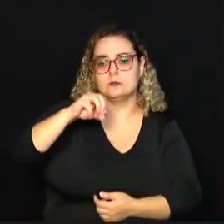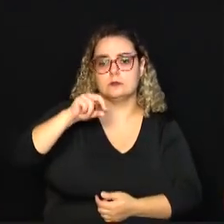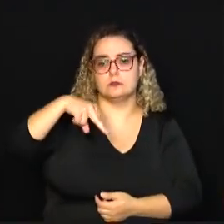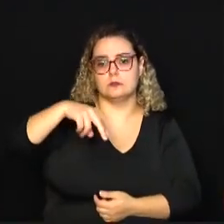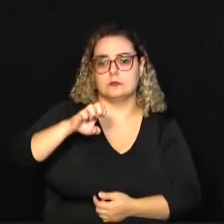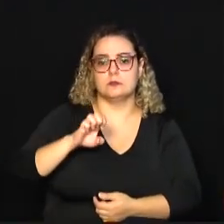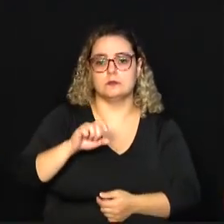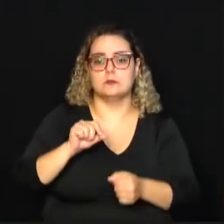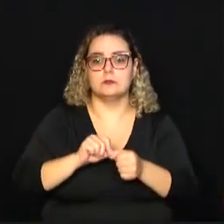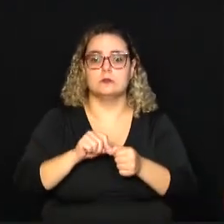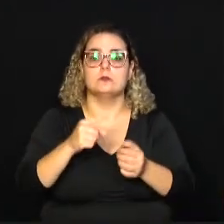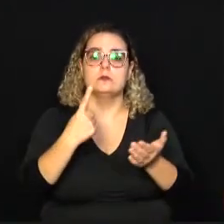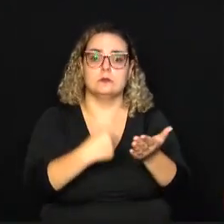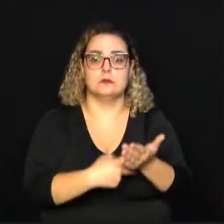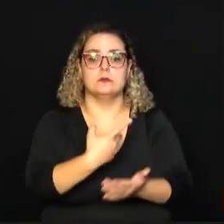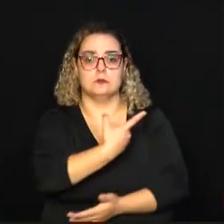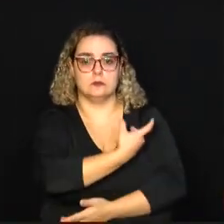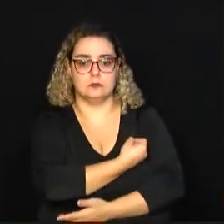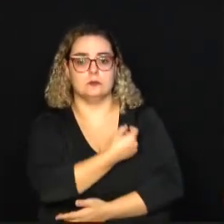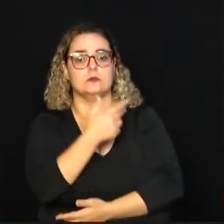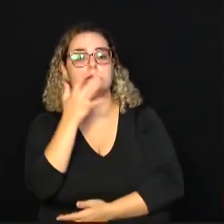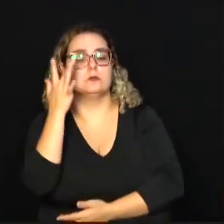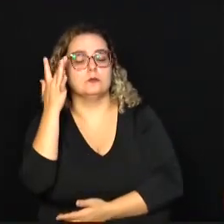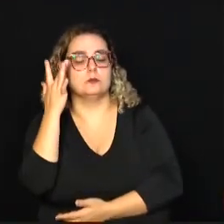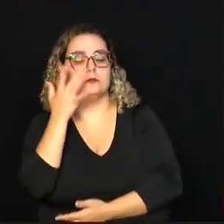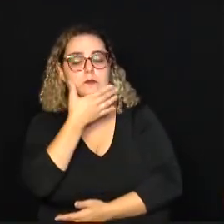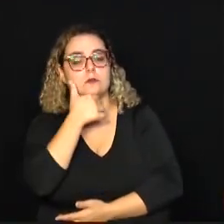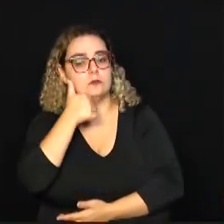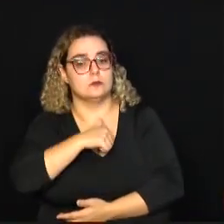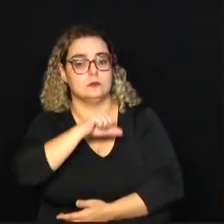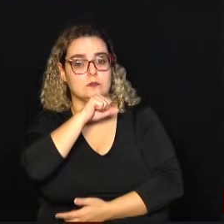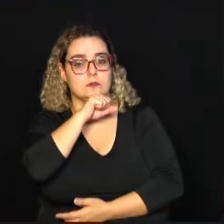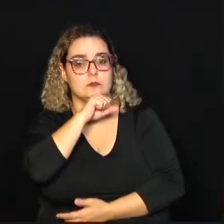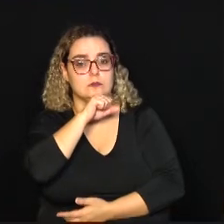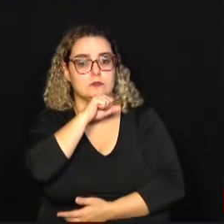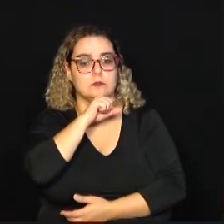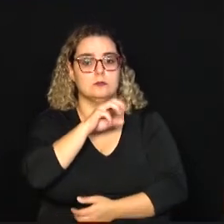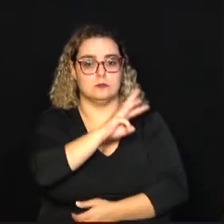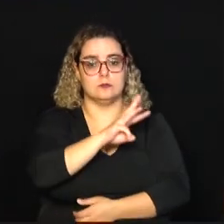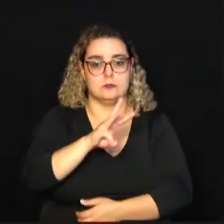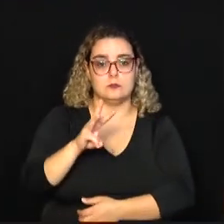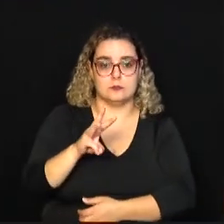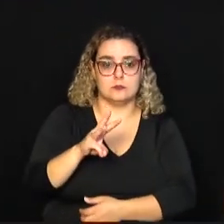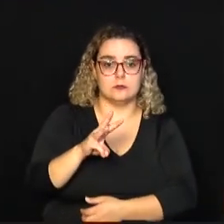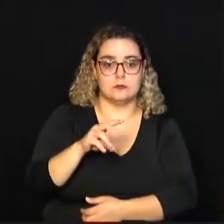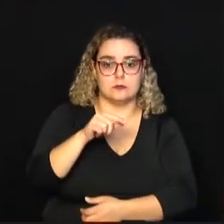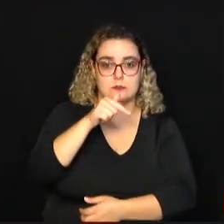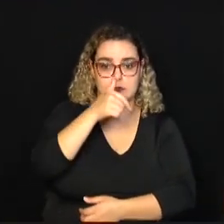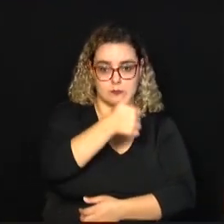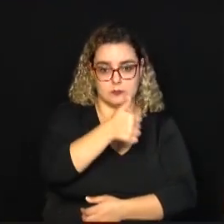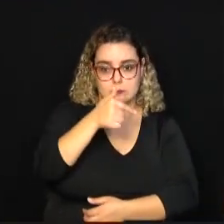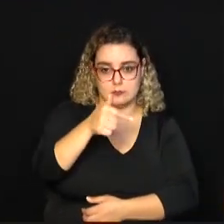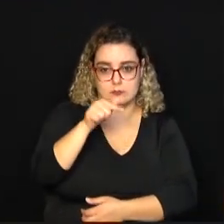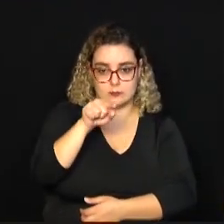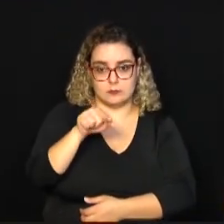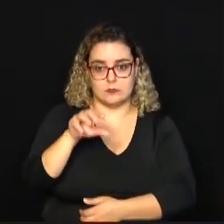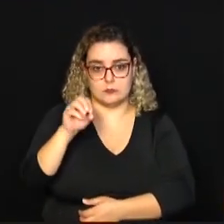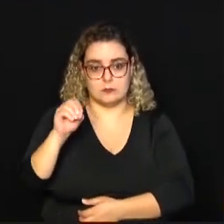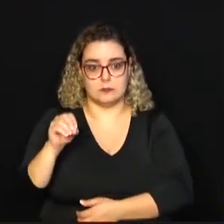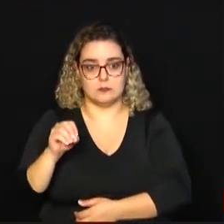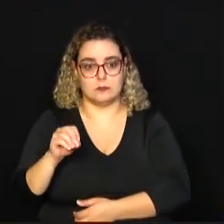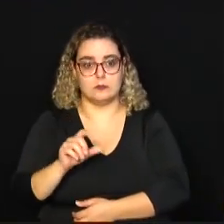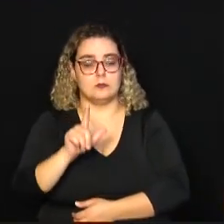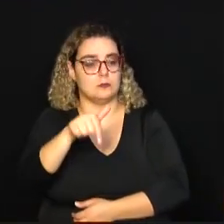fazer o agendamento da vacina para minha mãe no site logo às 17 horas, quando foi aberto. Porém, 2 horas depois já não era possível